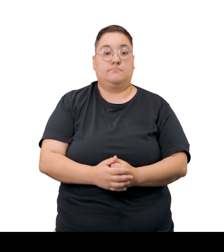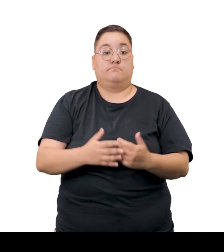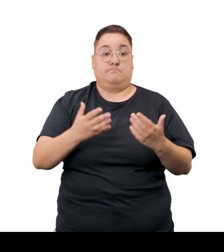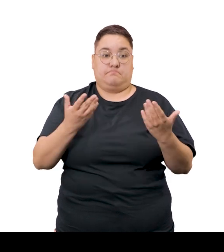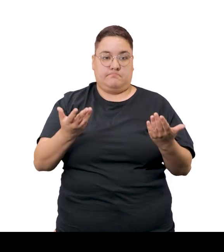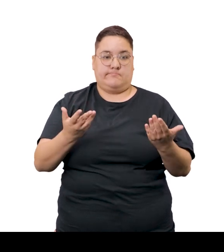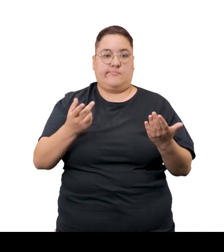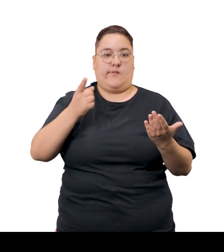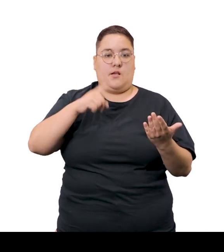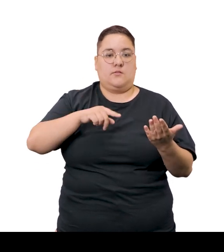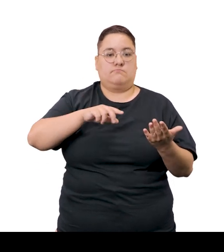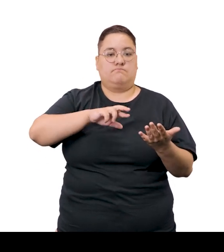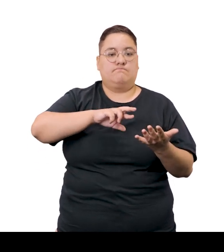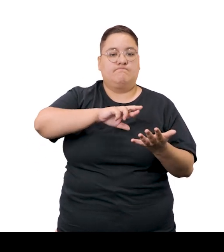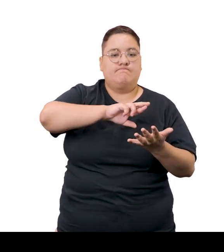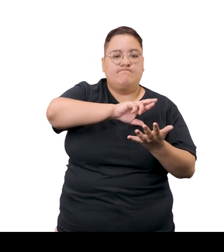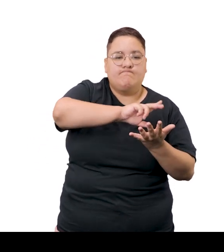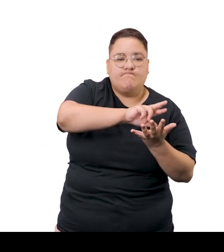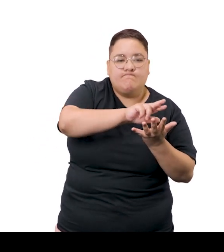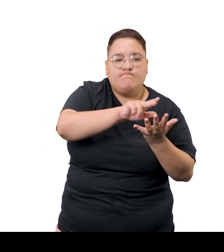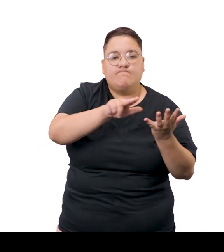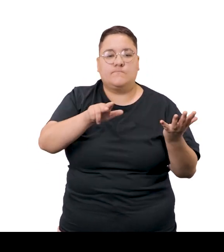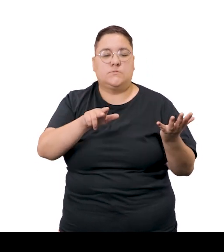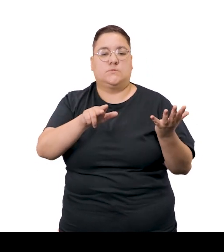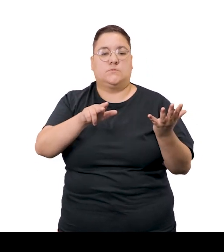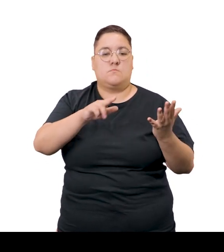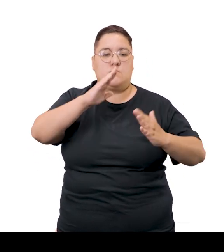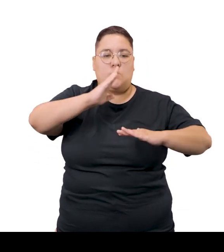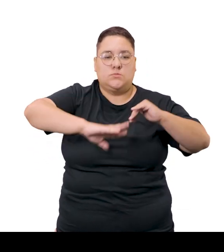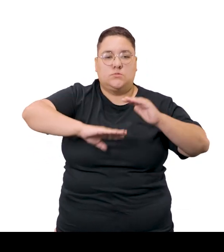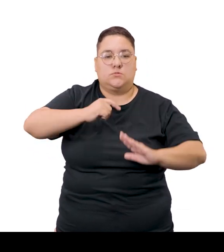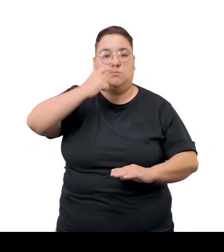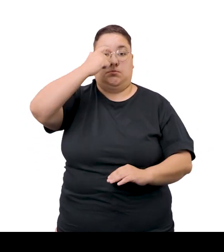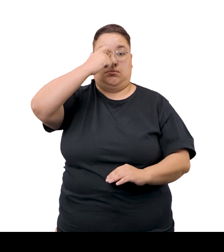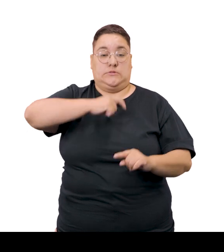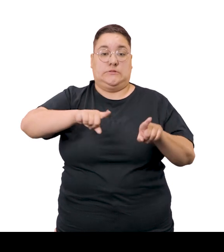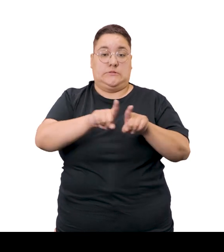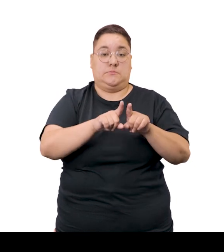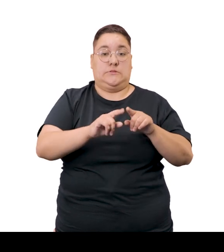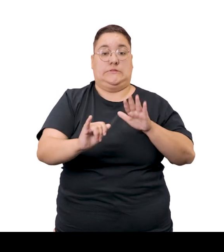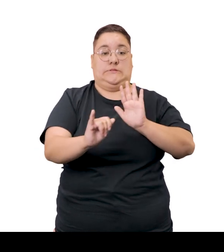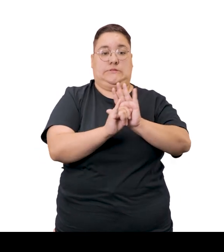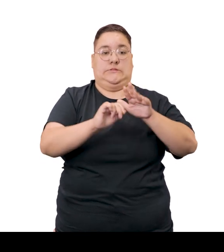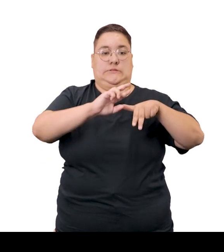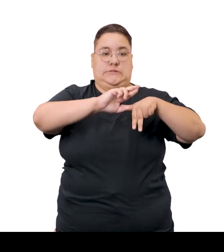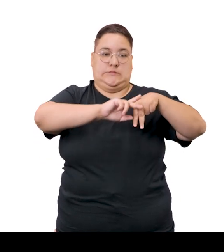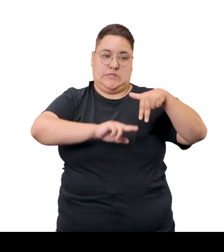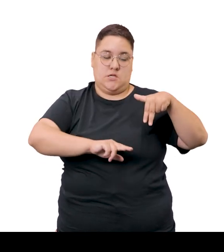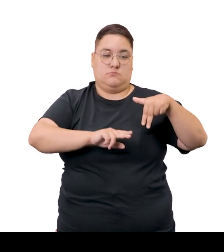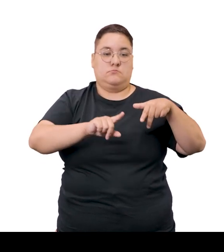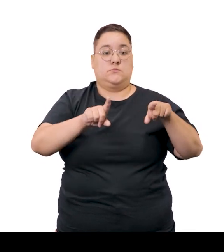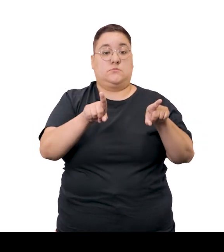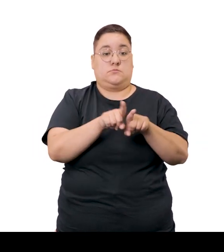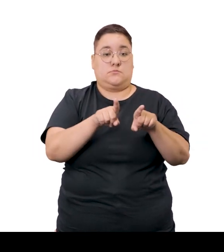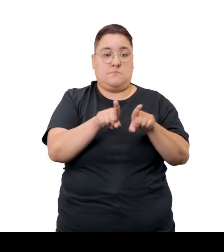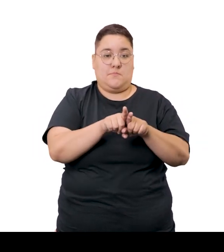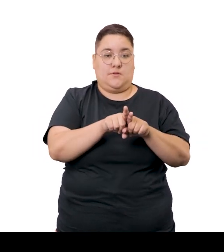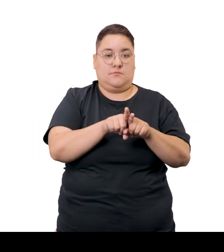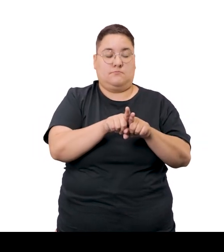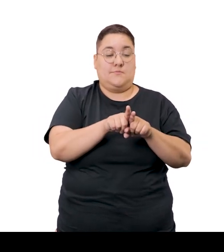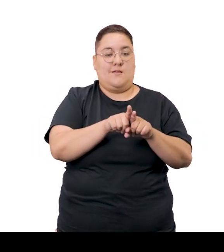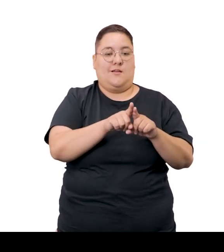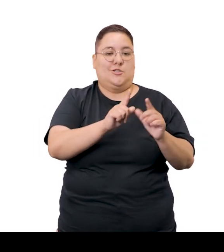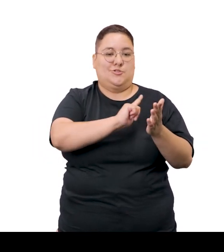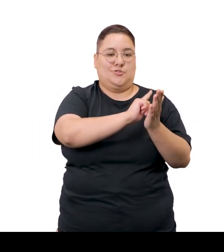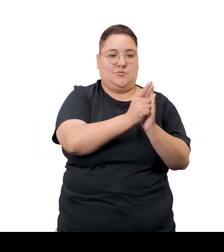Trata-se, assim, de um múltiplo movimento de produção de si mesmo e das identidades de gênero, assim como de expansão